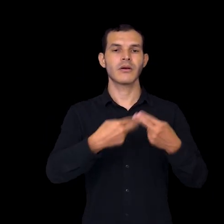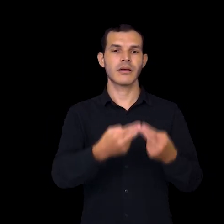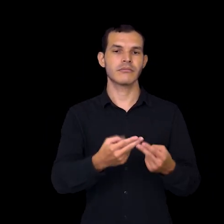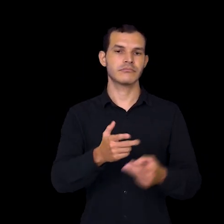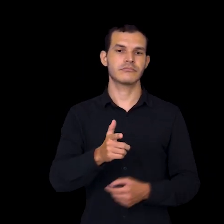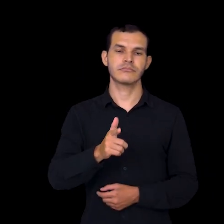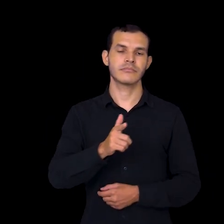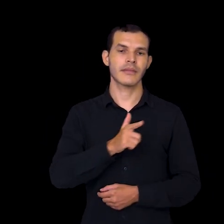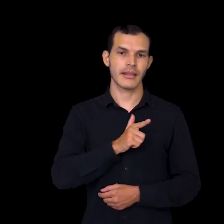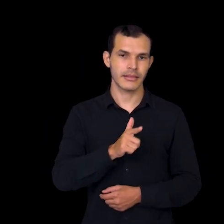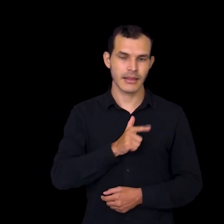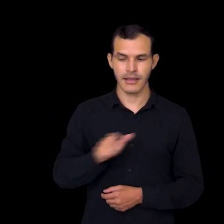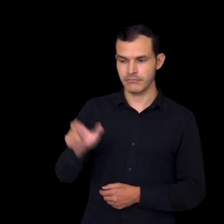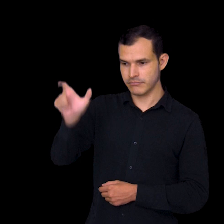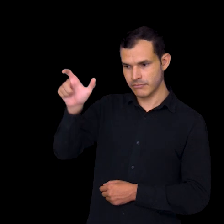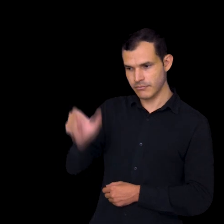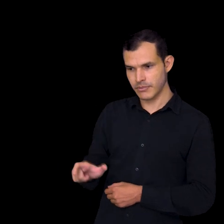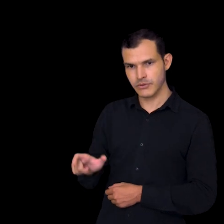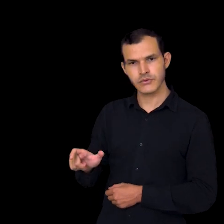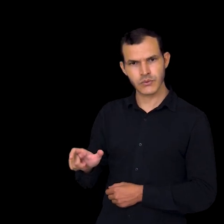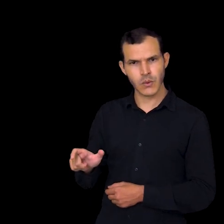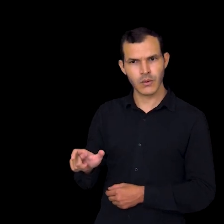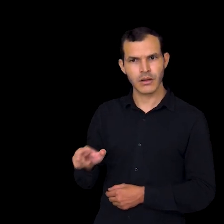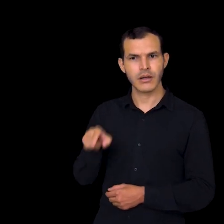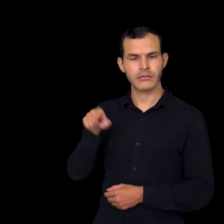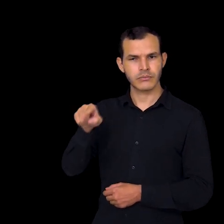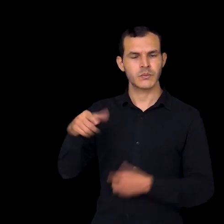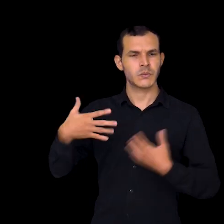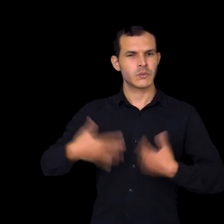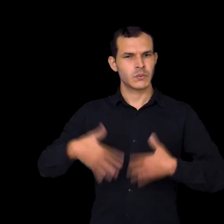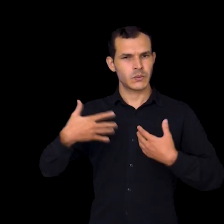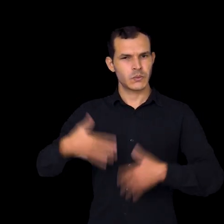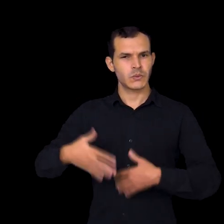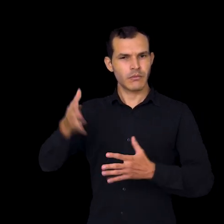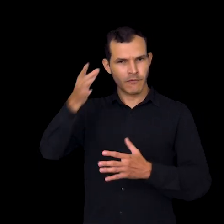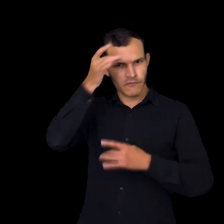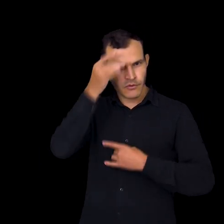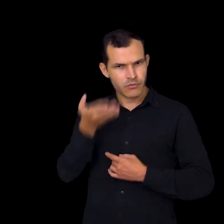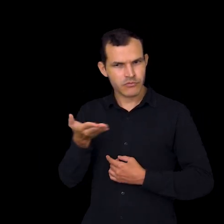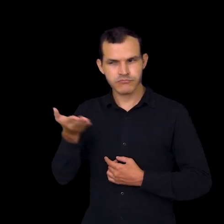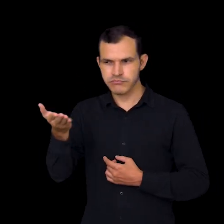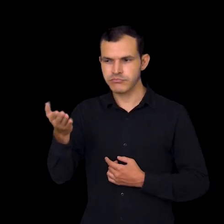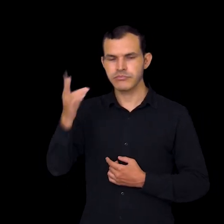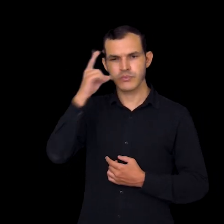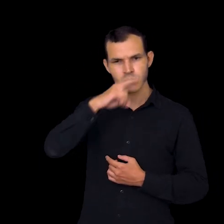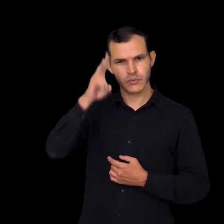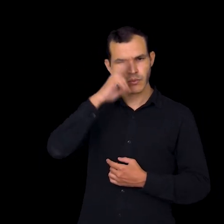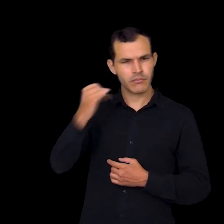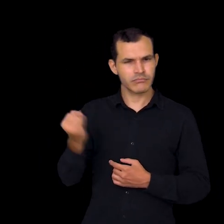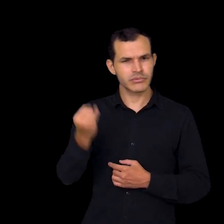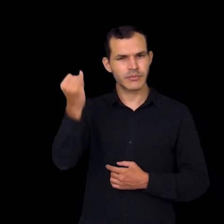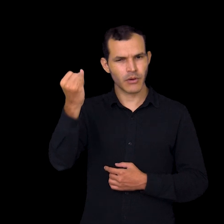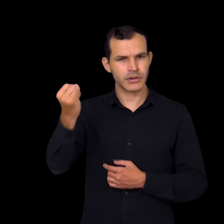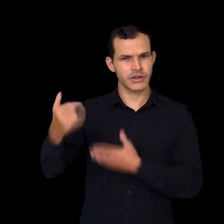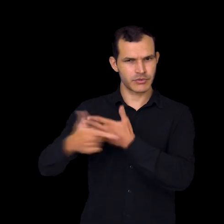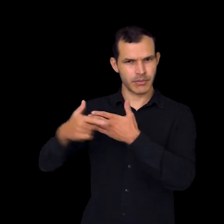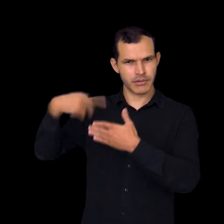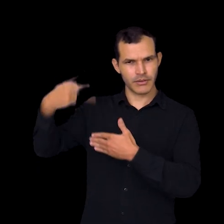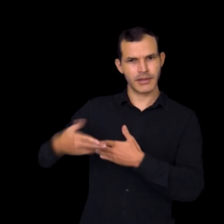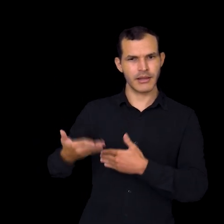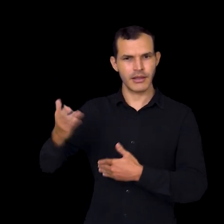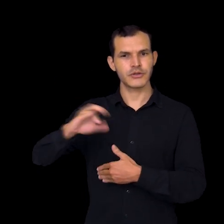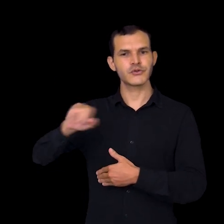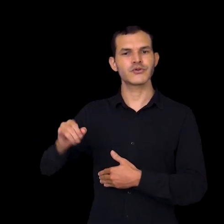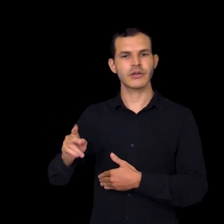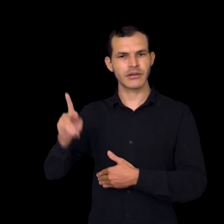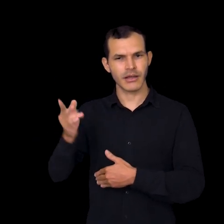uma chamada, né, de uma figura que, sem dúvida, tem um papel histórico muito importante, que é Juscelino Kubitschek.